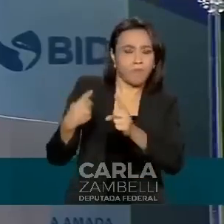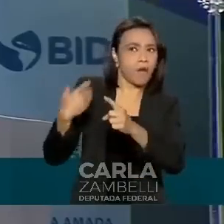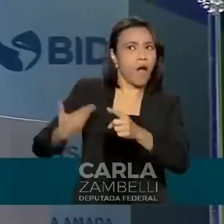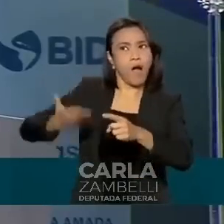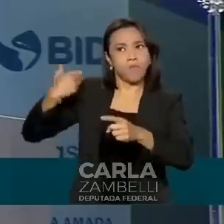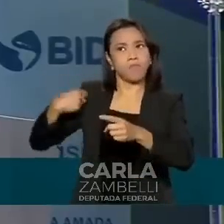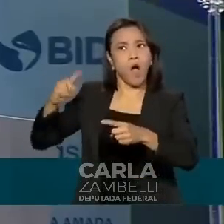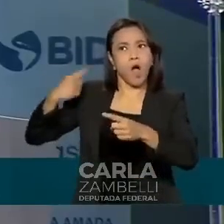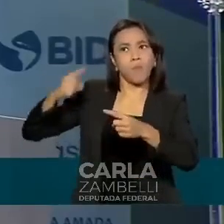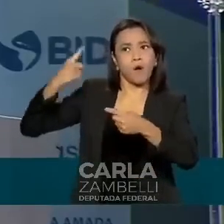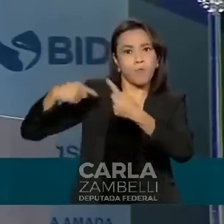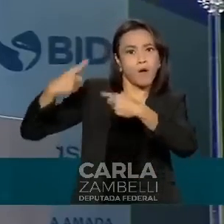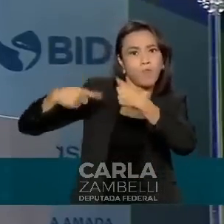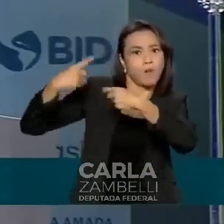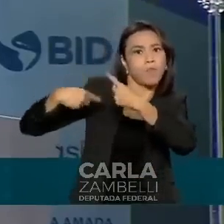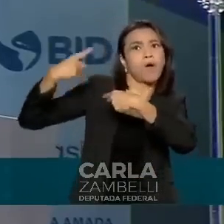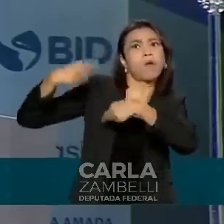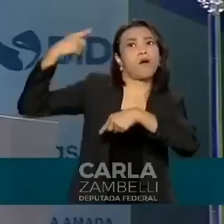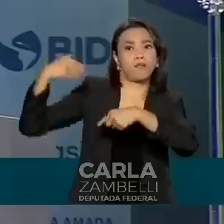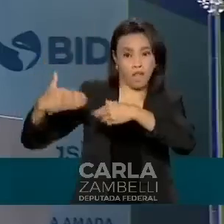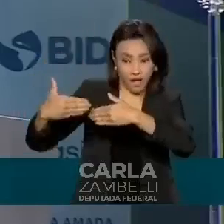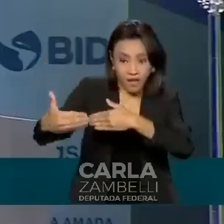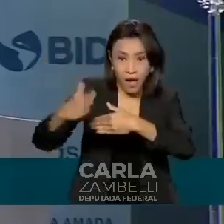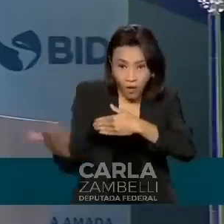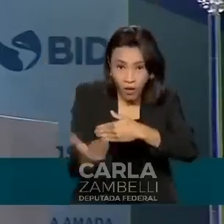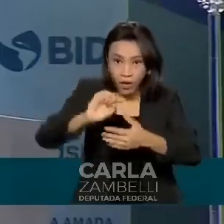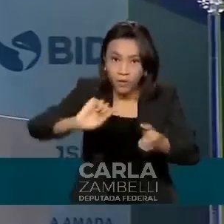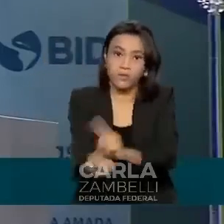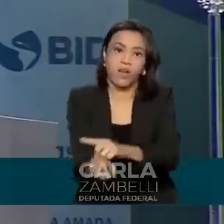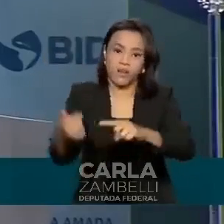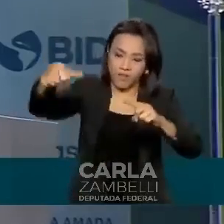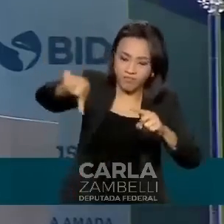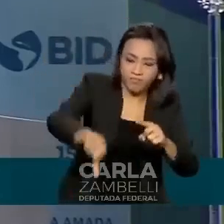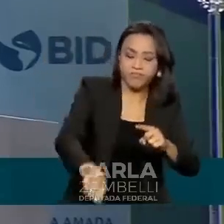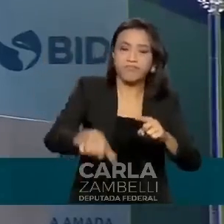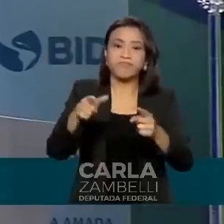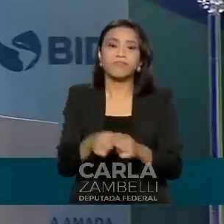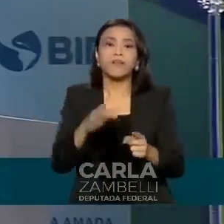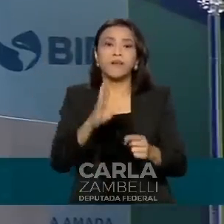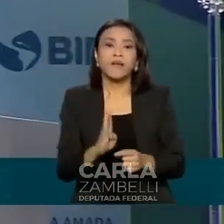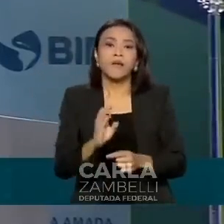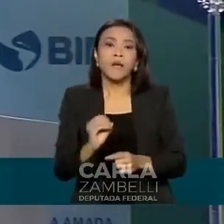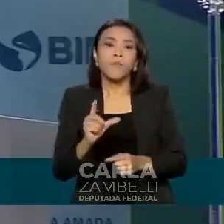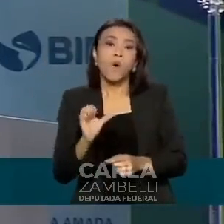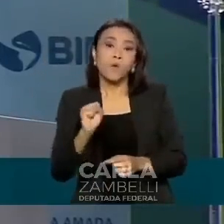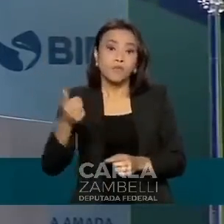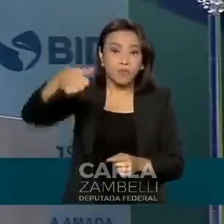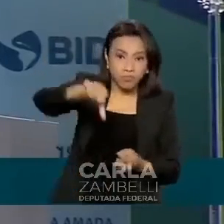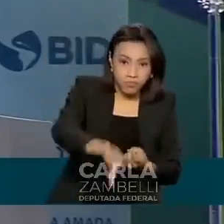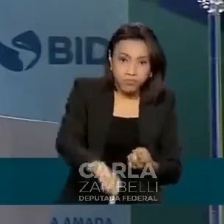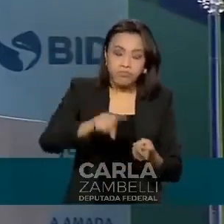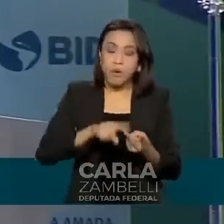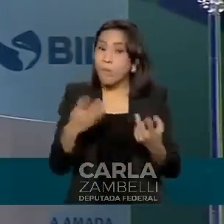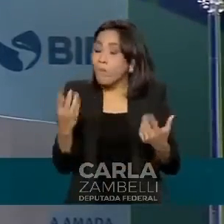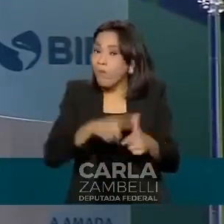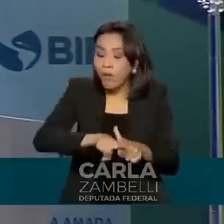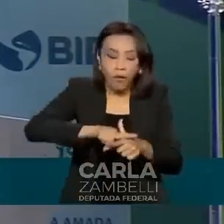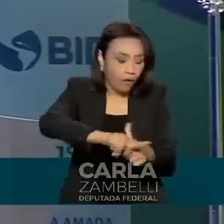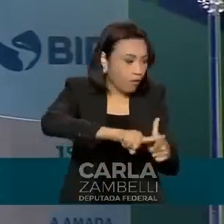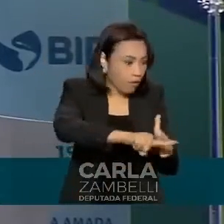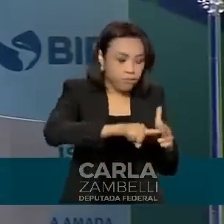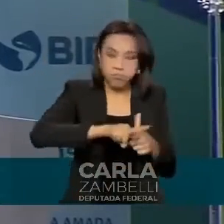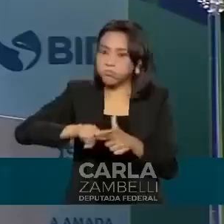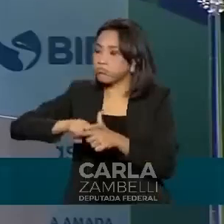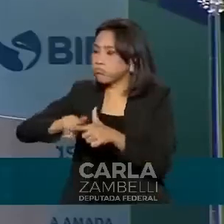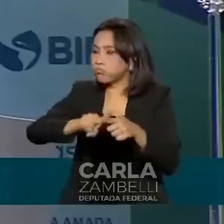é ao contrário vai ter inflação ao federalismo subindo juros as bolsas caindo muita crise muito